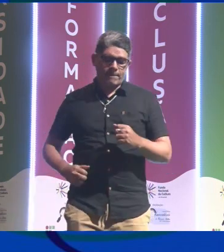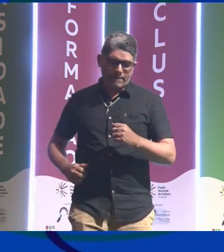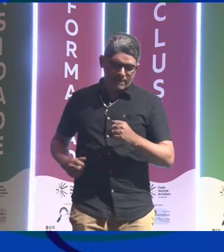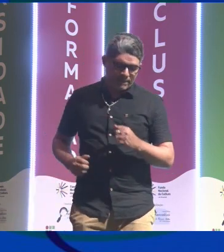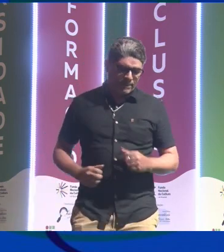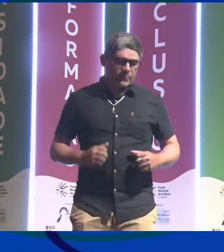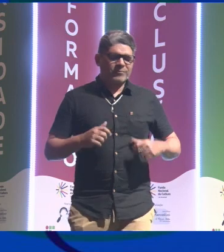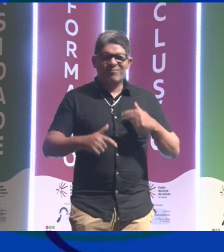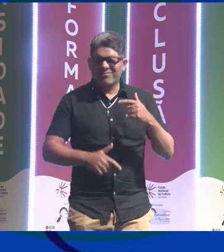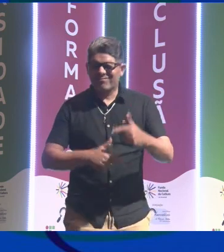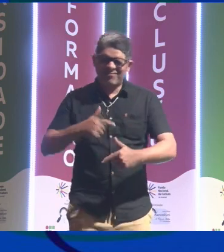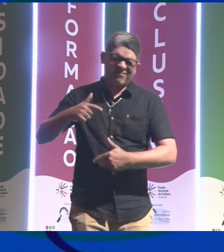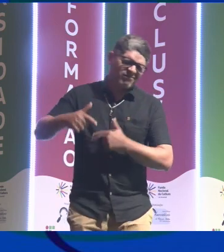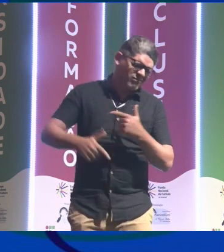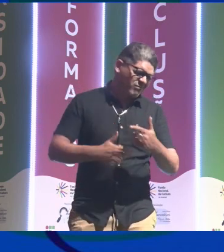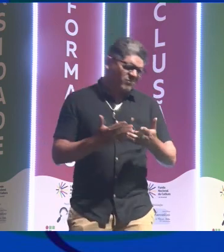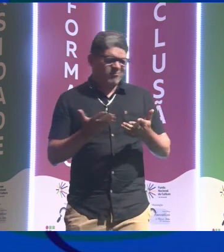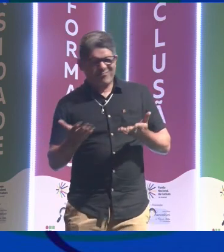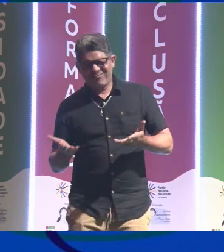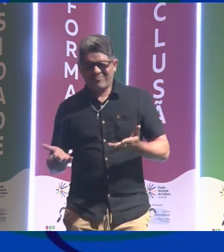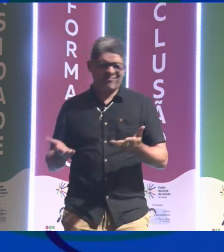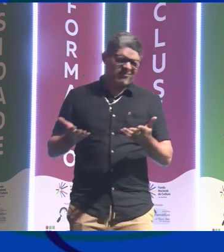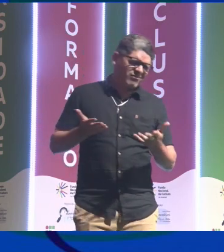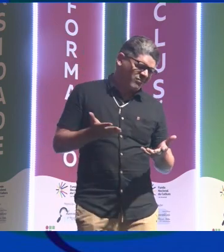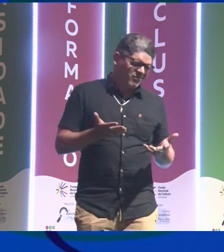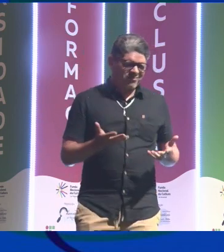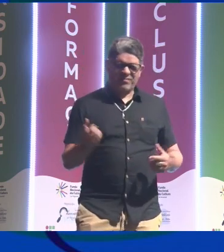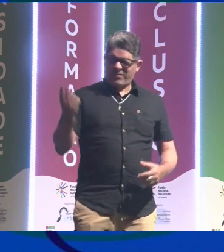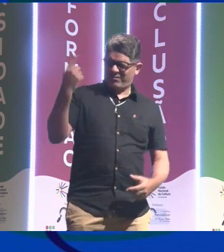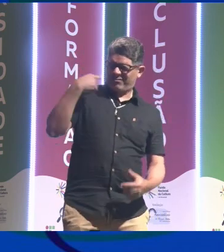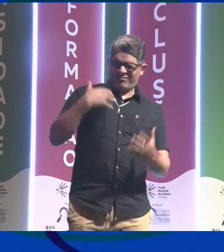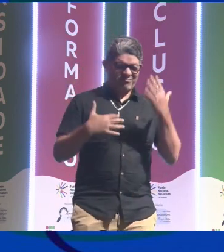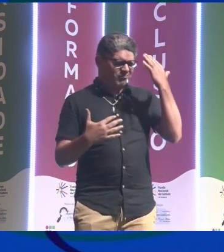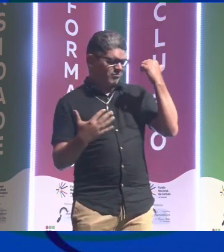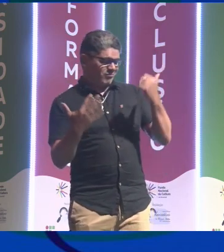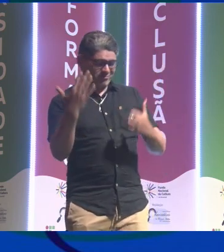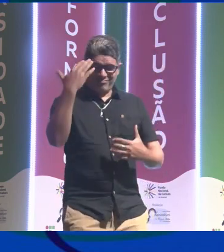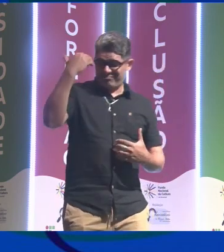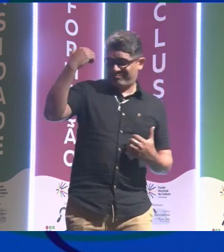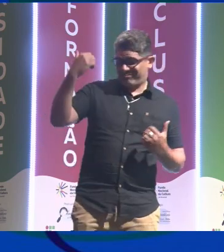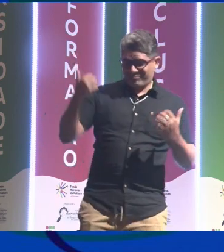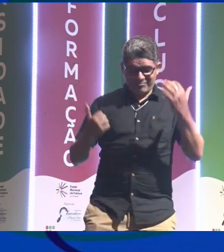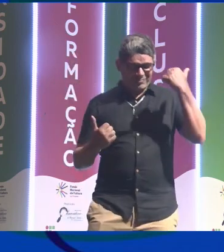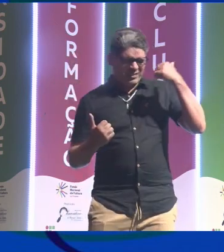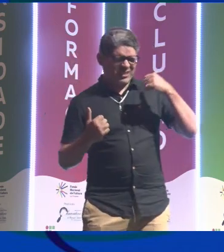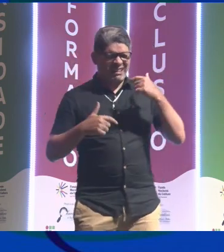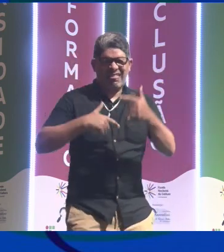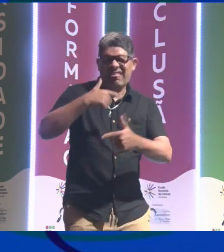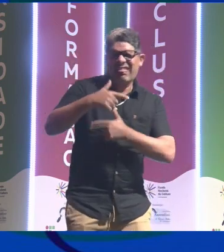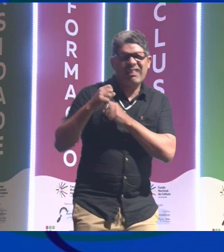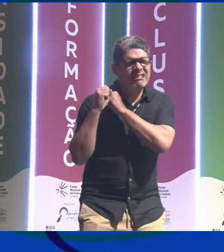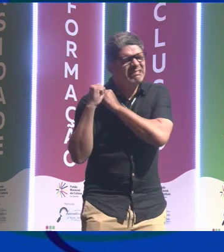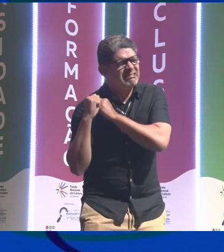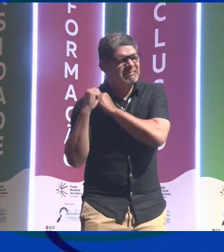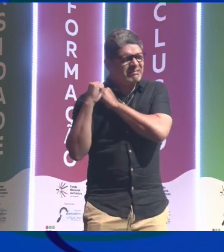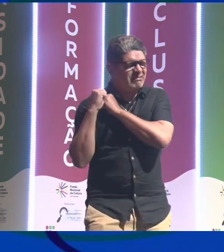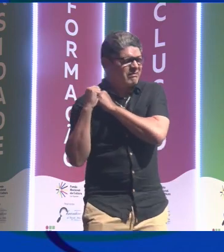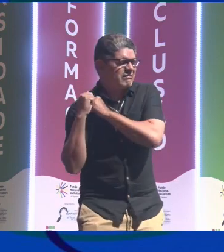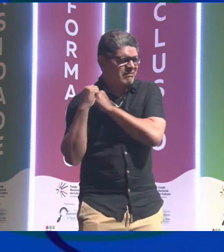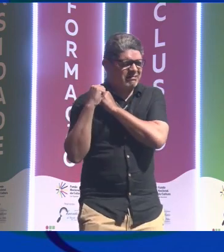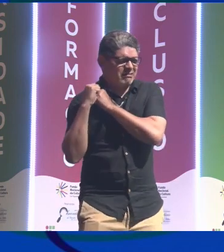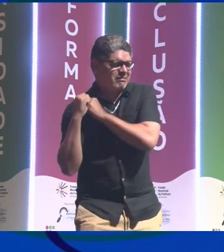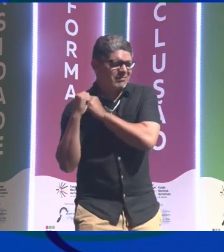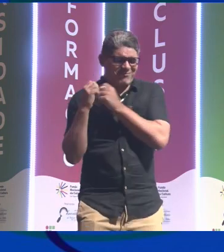Que o trabalho é esse que mandaram me chamar? Se for pra carregar pedra,